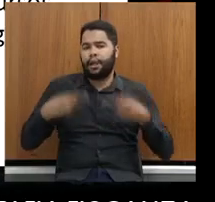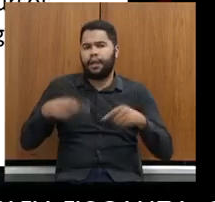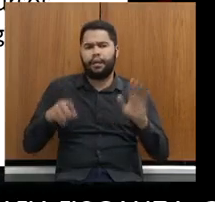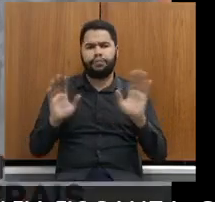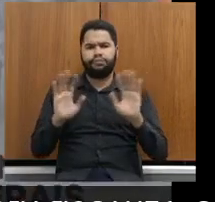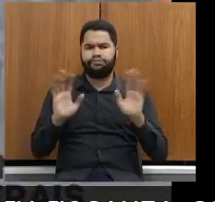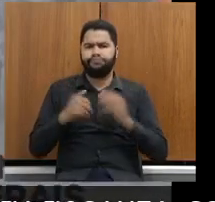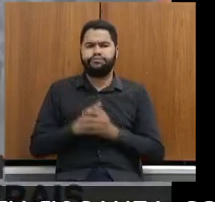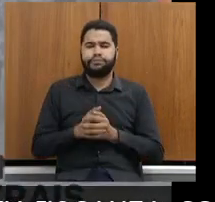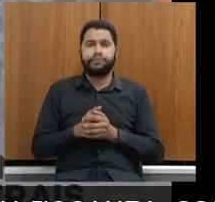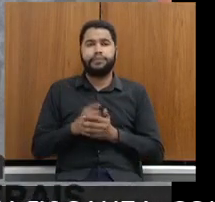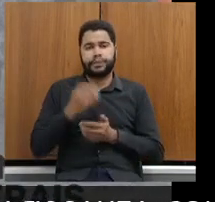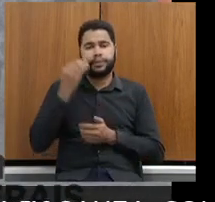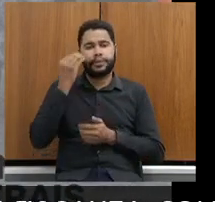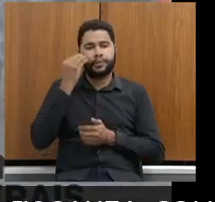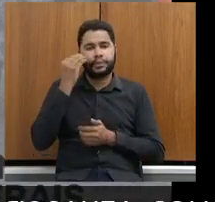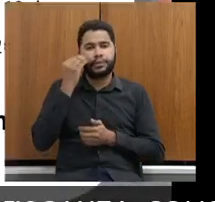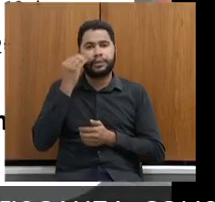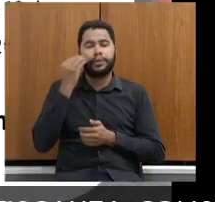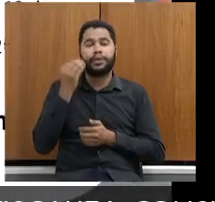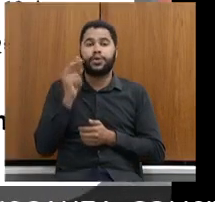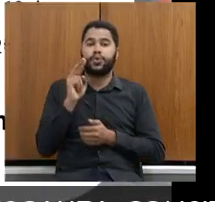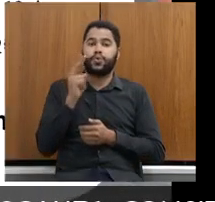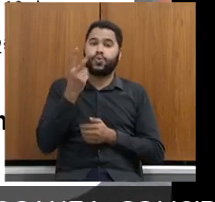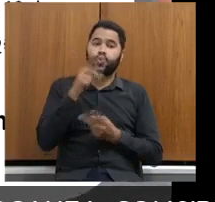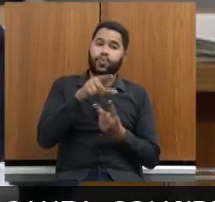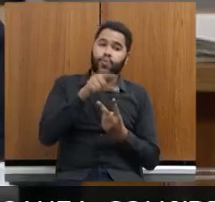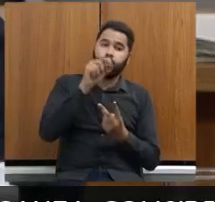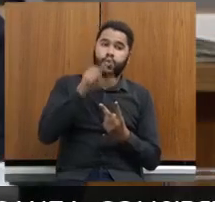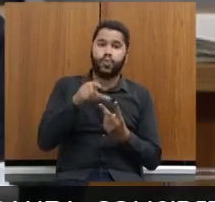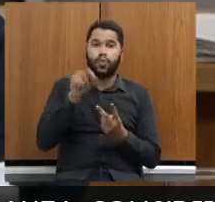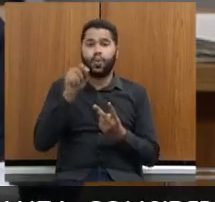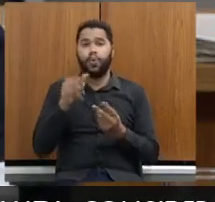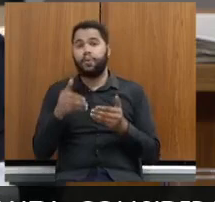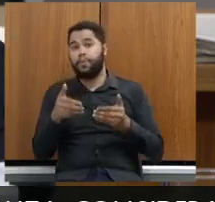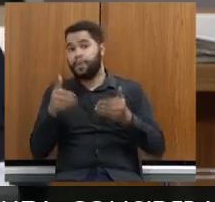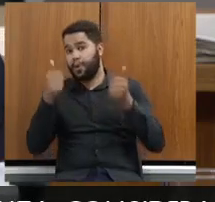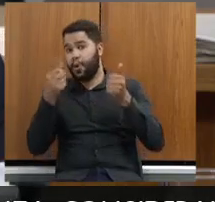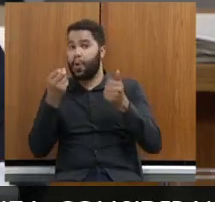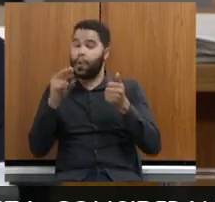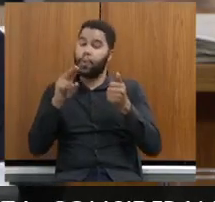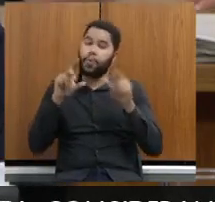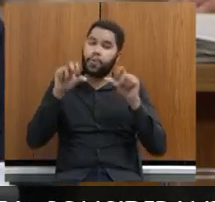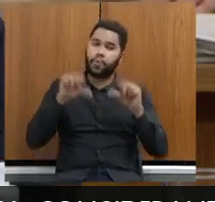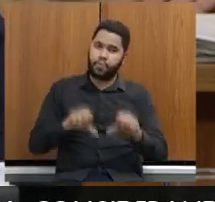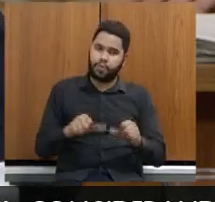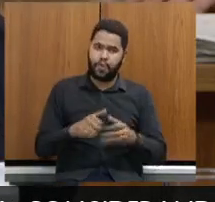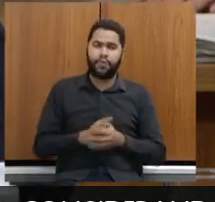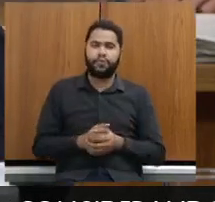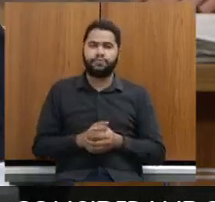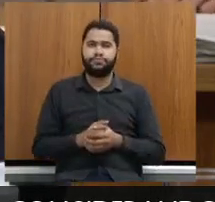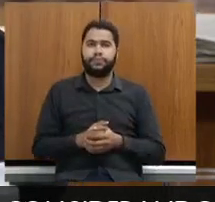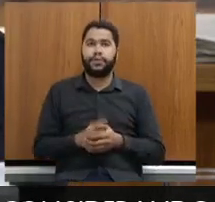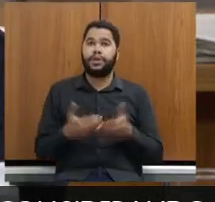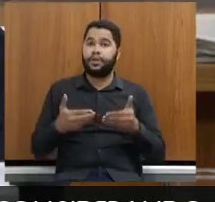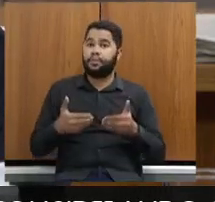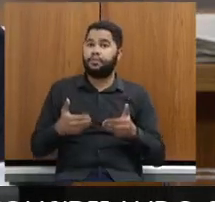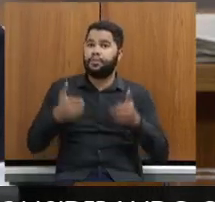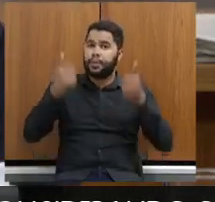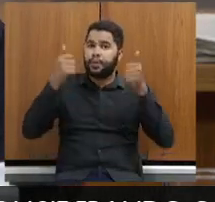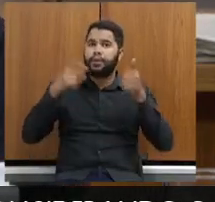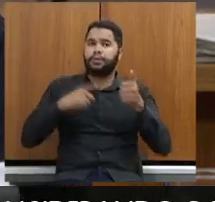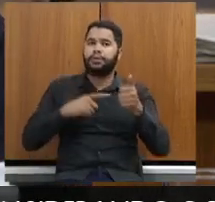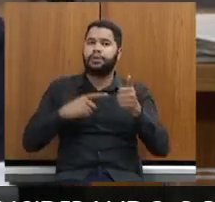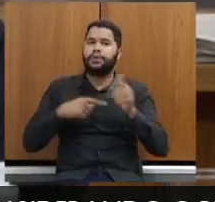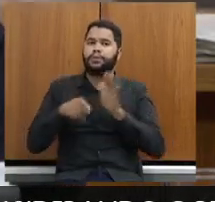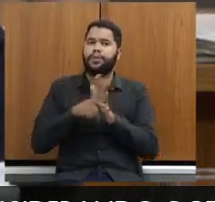e a gente tem que entender que nós temos duas alternativas é o preso vai sair melhor e aqui ó e para que ele saia melhor que a gente